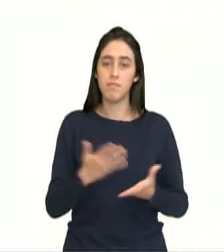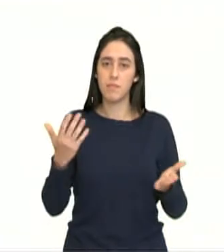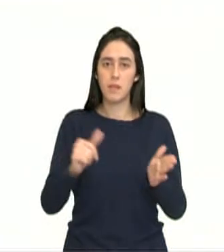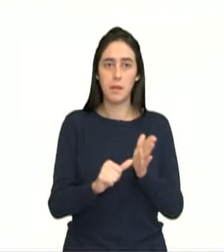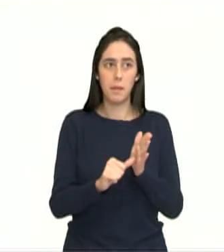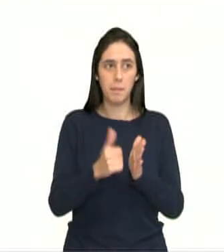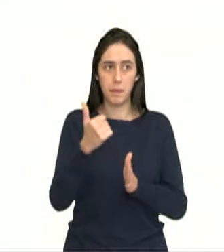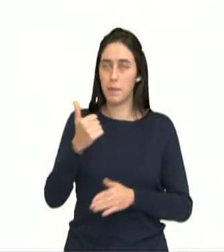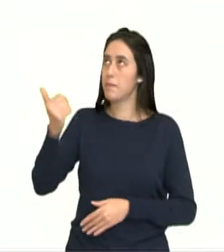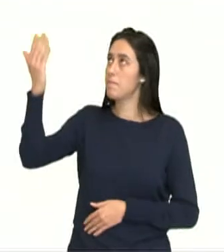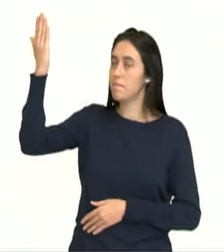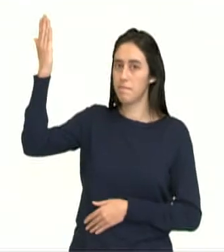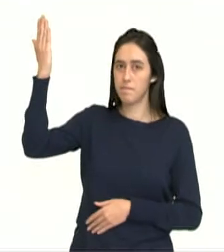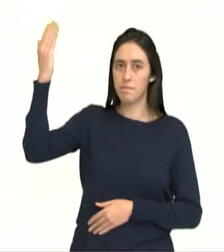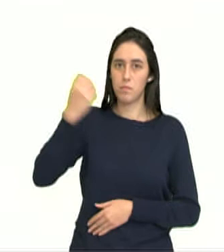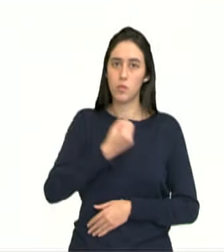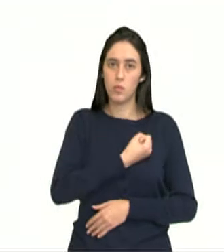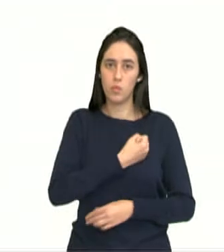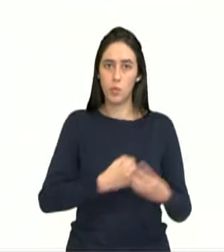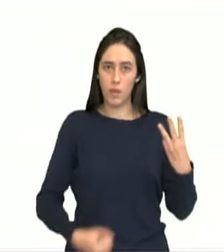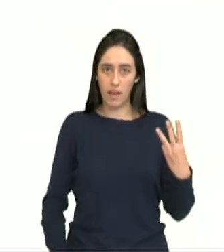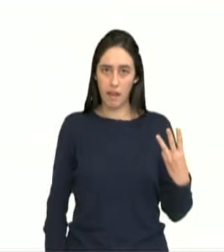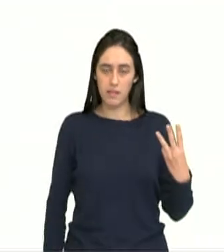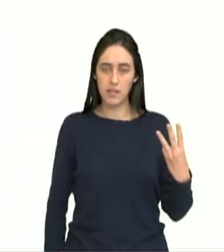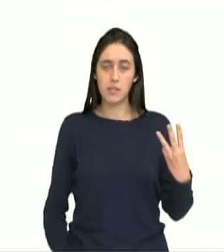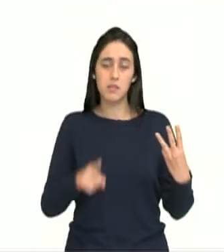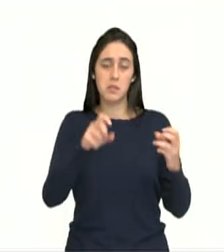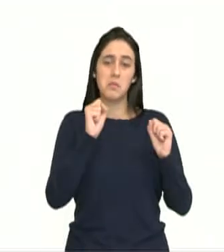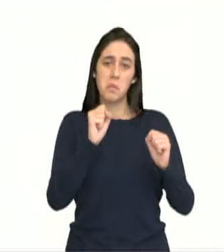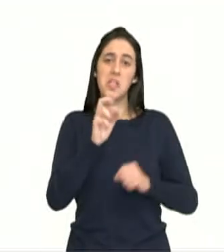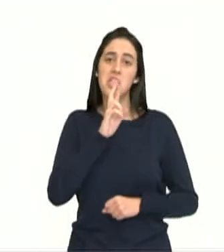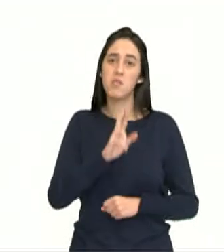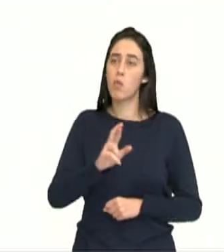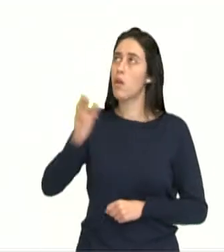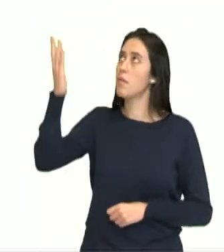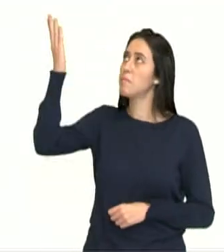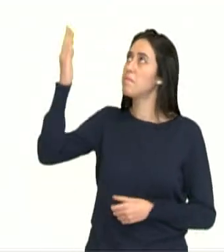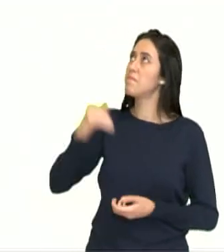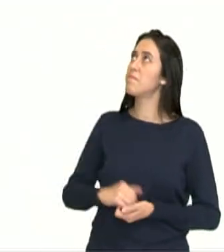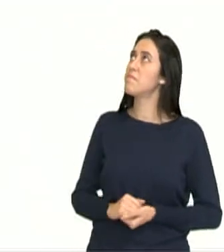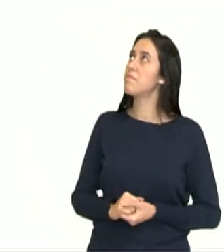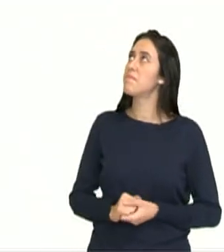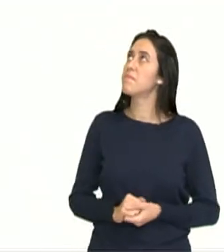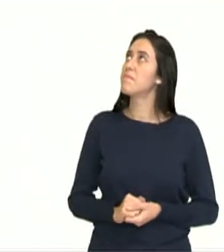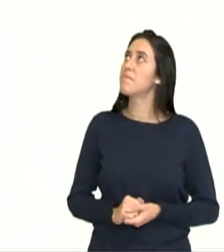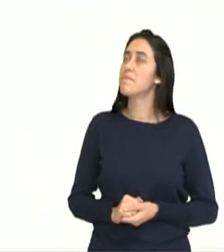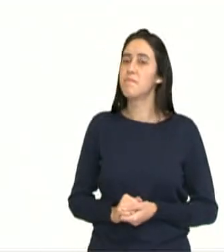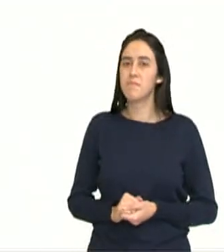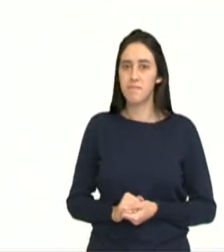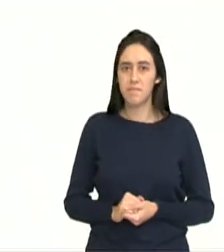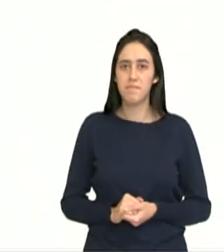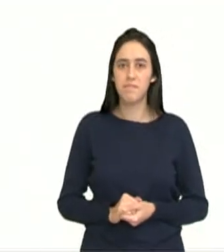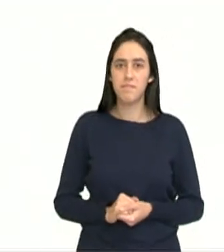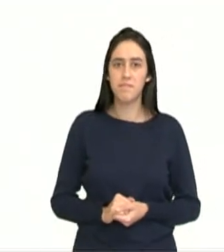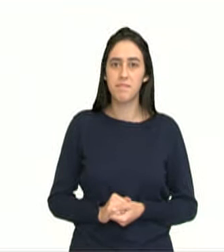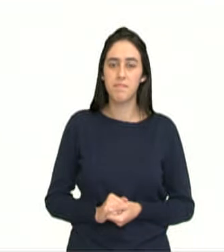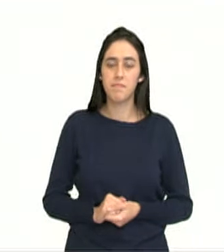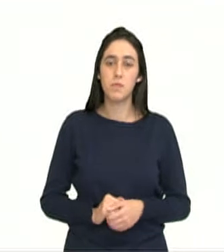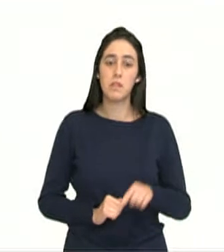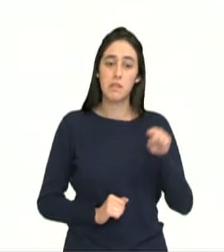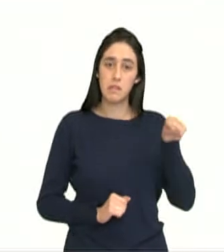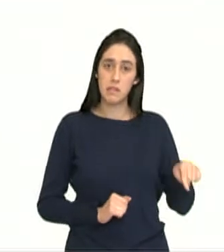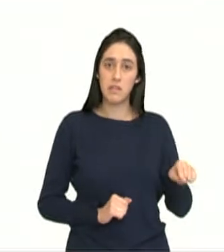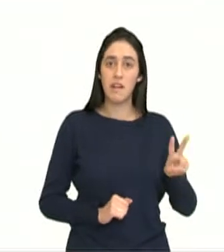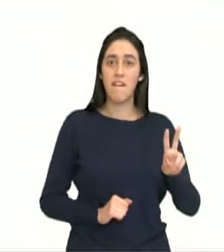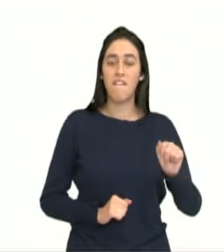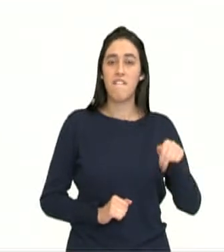primeira, né, você poderia responder assim: one is a crime and the other is an art, né? Tipo, um é crime e o outro é